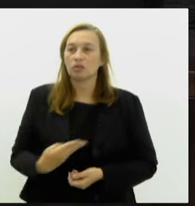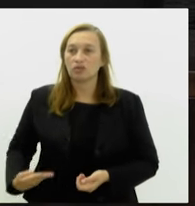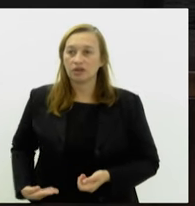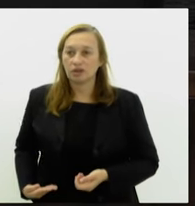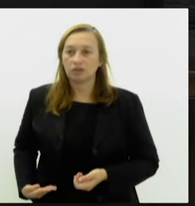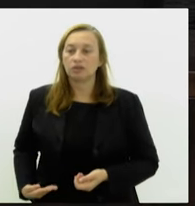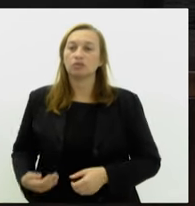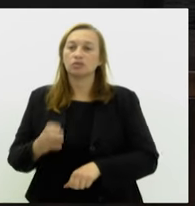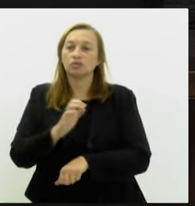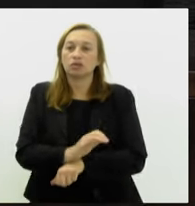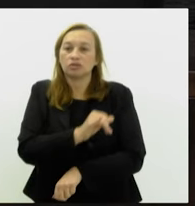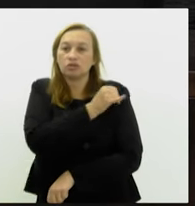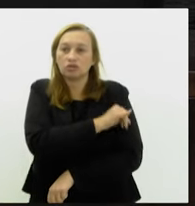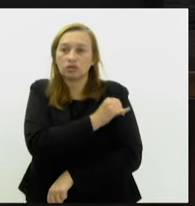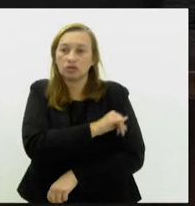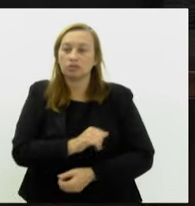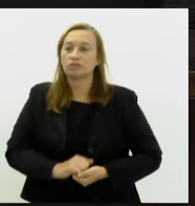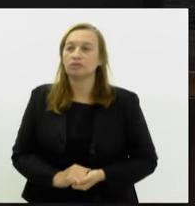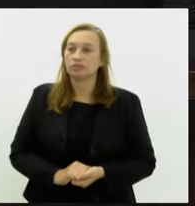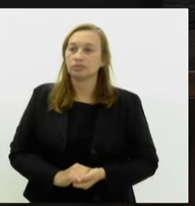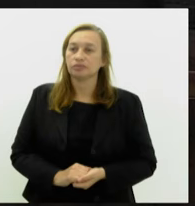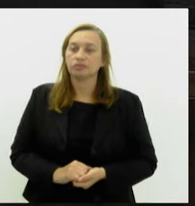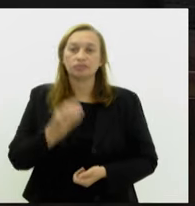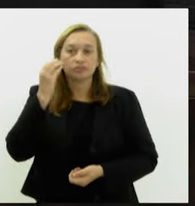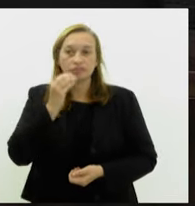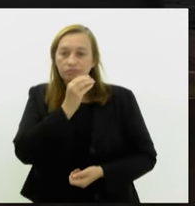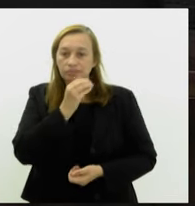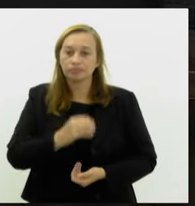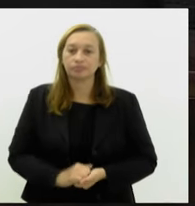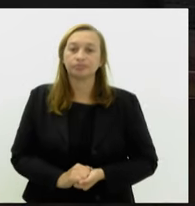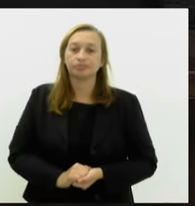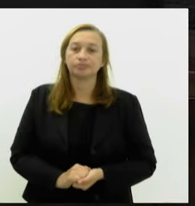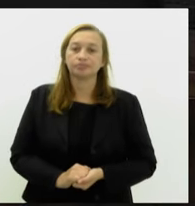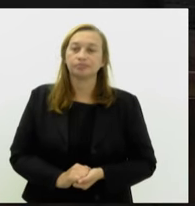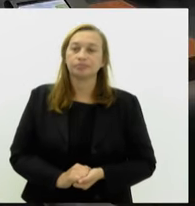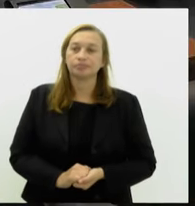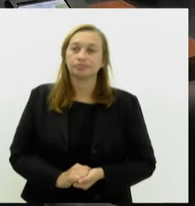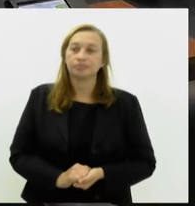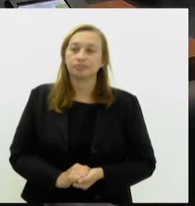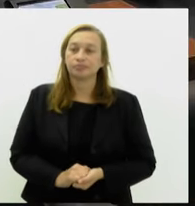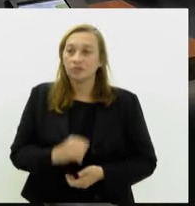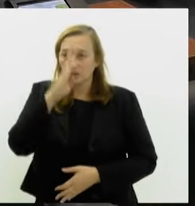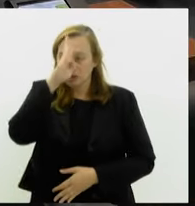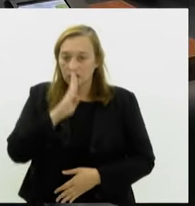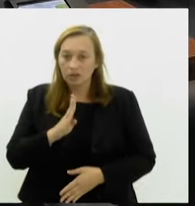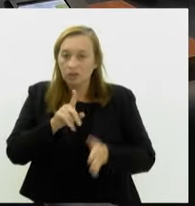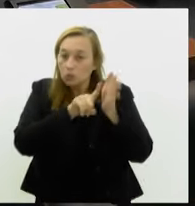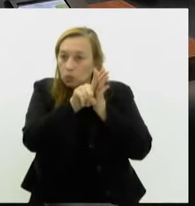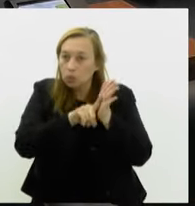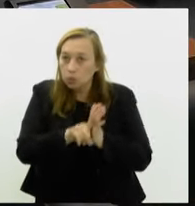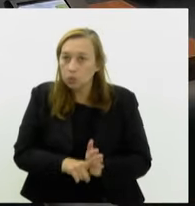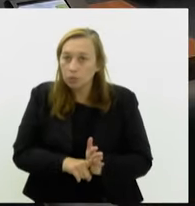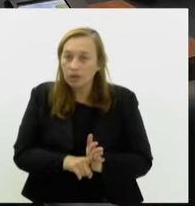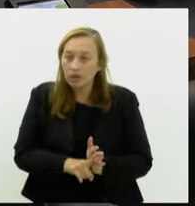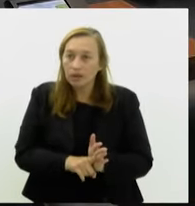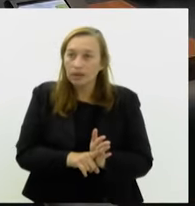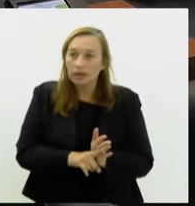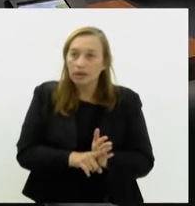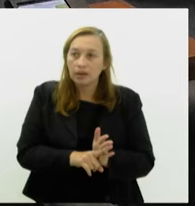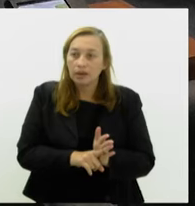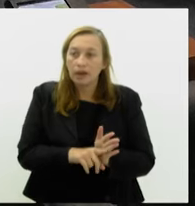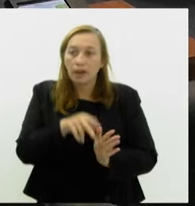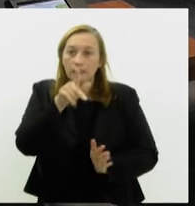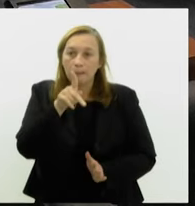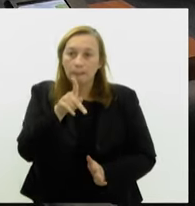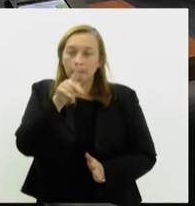senhor governador do estado do Rio de Janeiro, senhor Cláudio Castro, a concessão de gratuidade dos exames de perícias médicas para